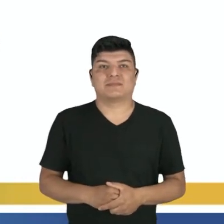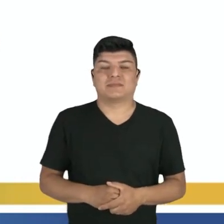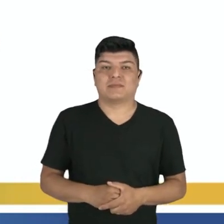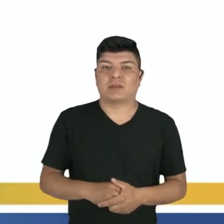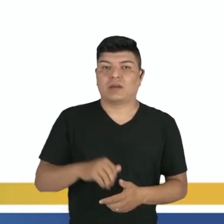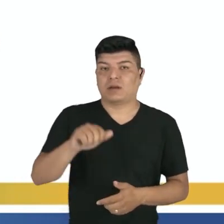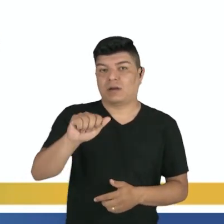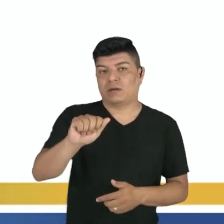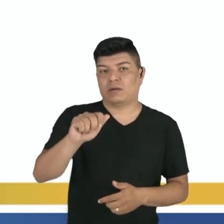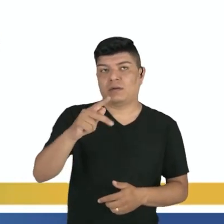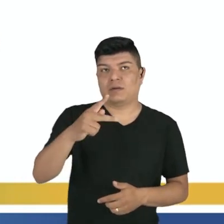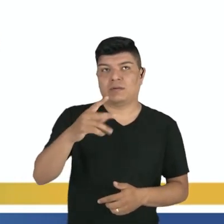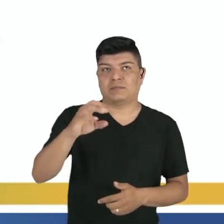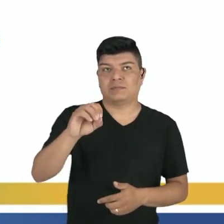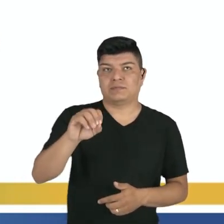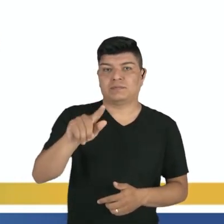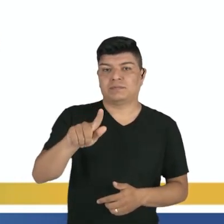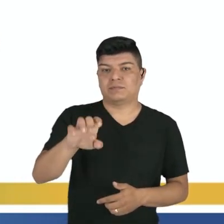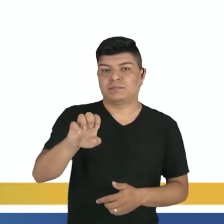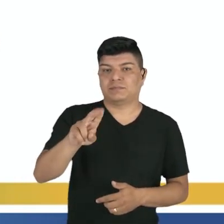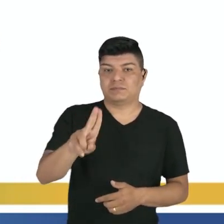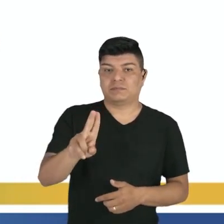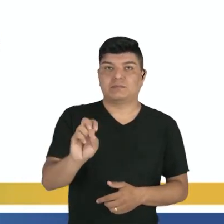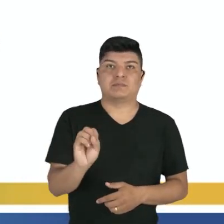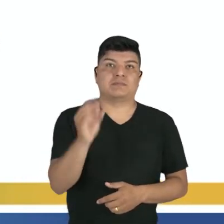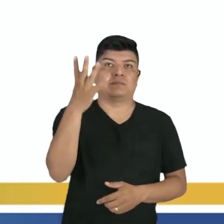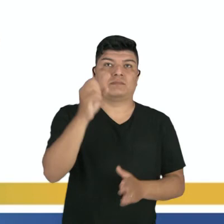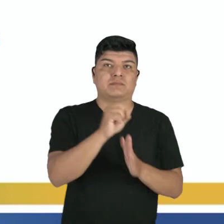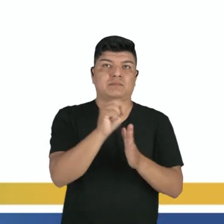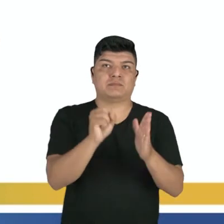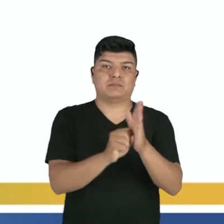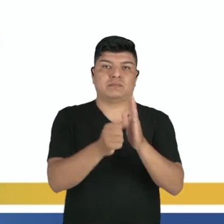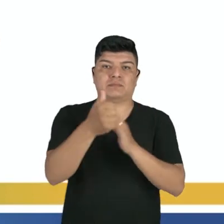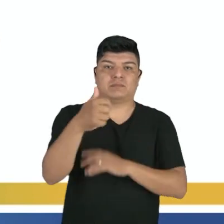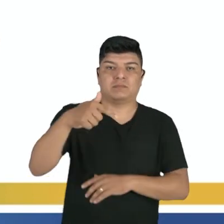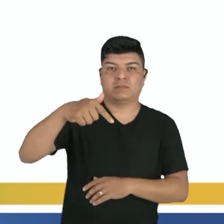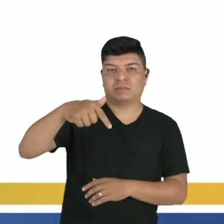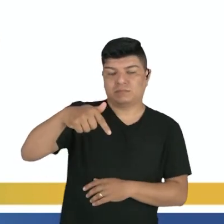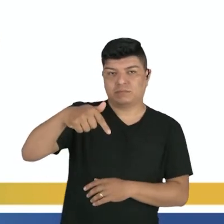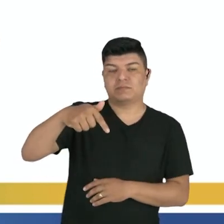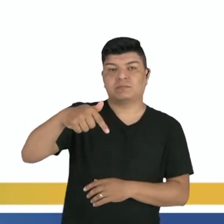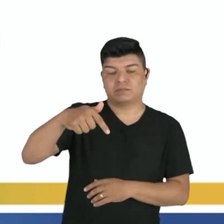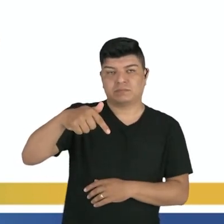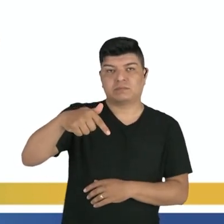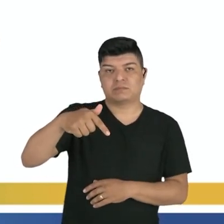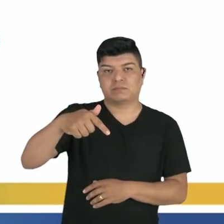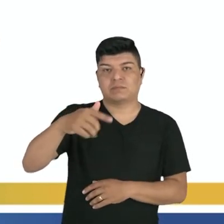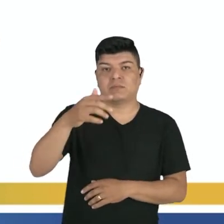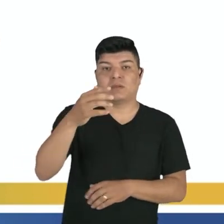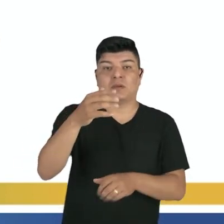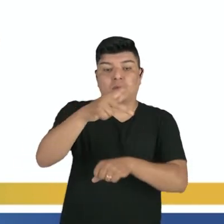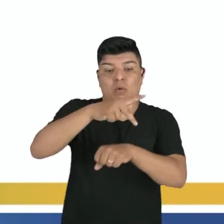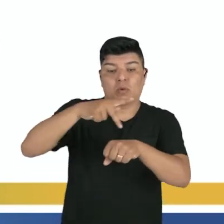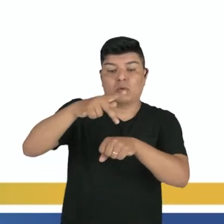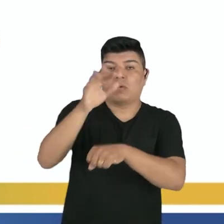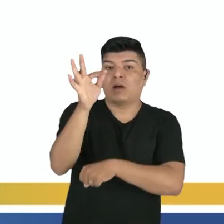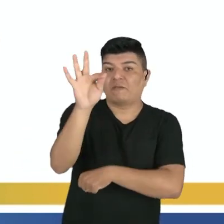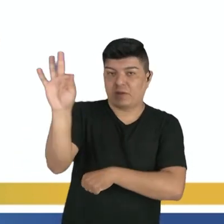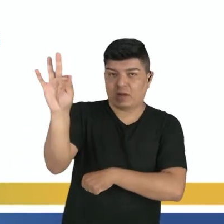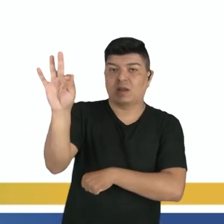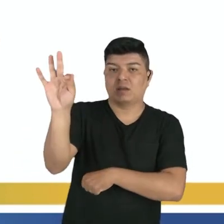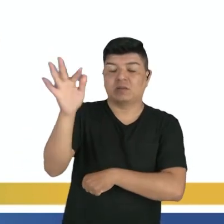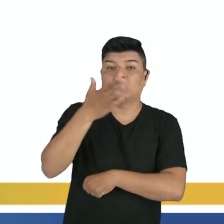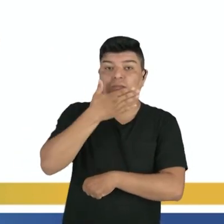do absolutismo ocorreu em meados do século XVII, sendo a França o país